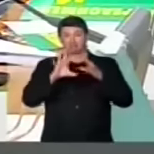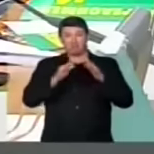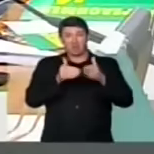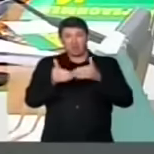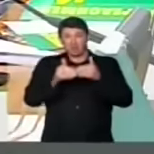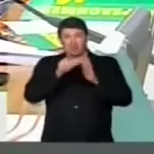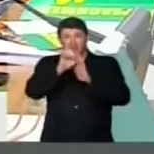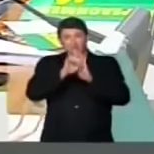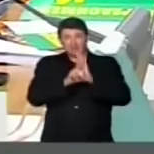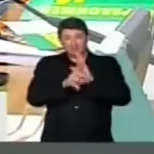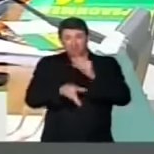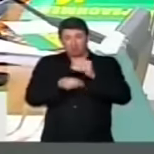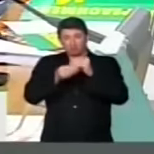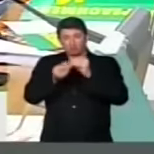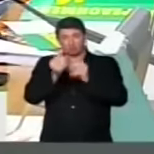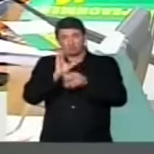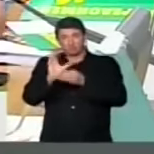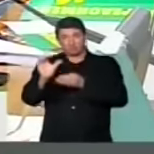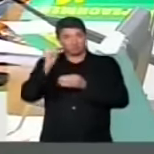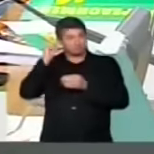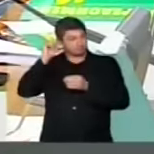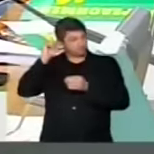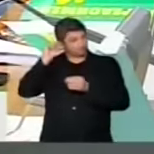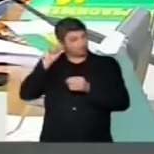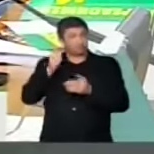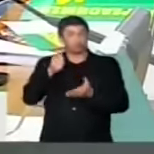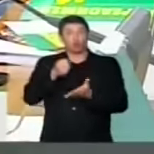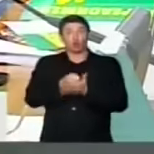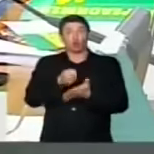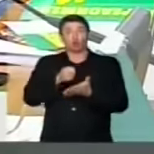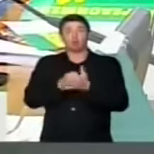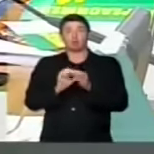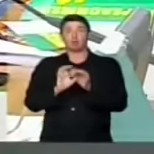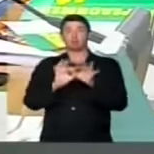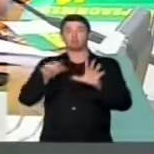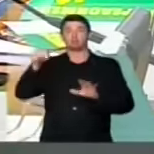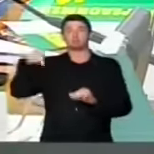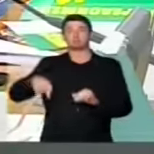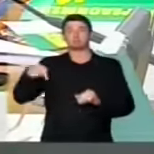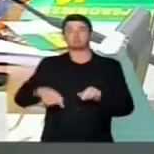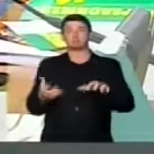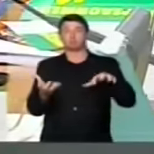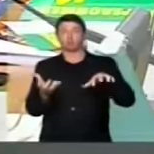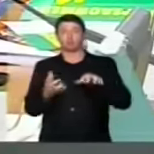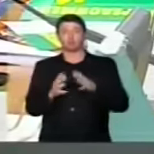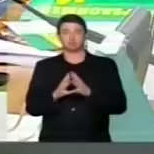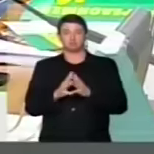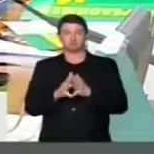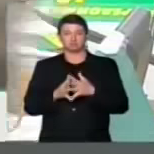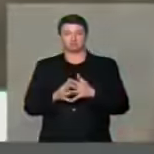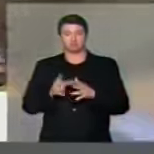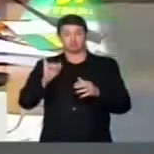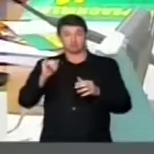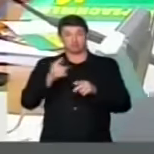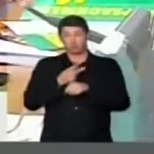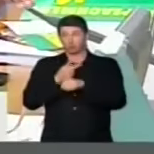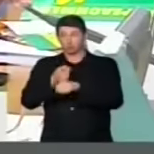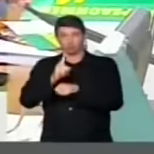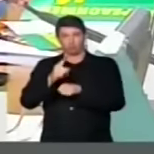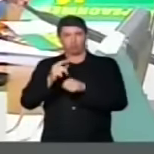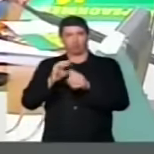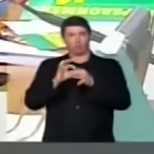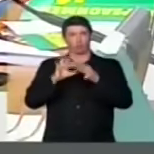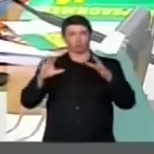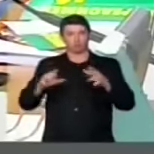qualquer decreto de complementação, obrigatoriamente tem que ter autorização do Congresso Nacional. Se ela não buscou a autorização